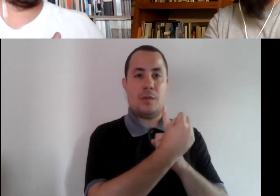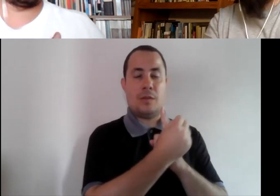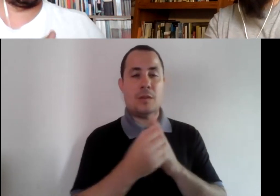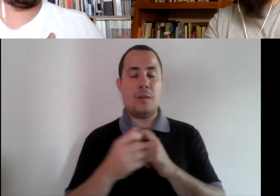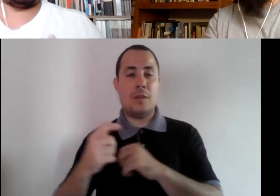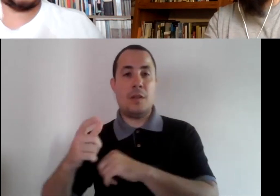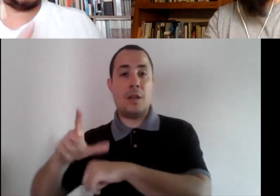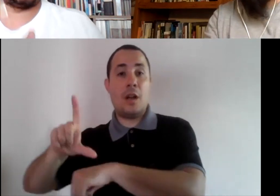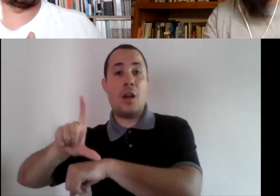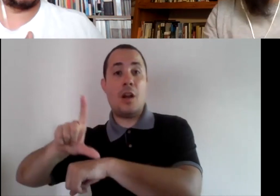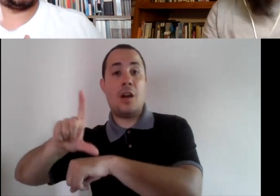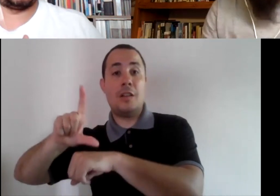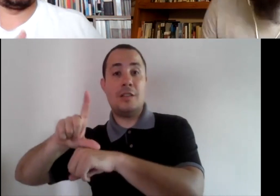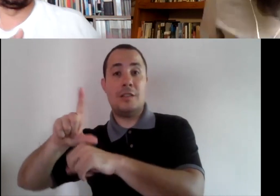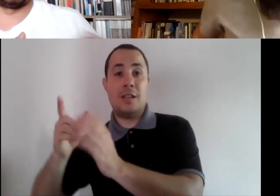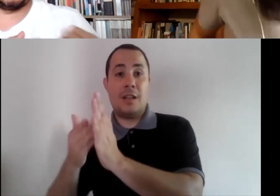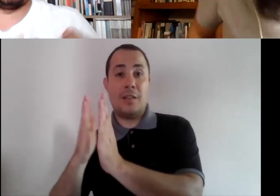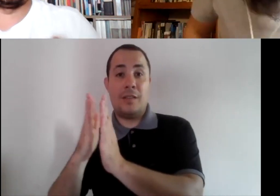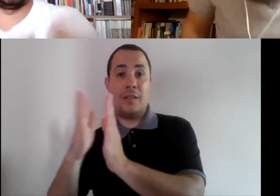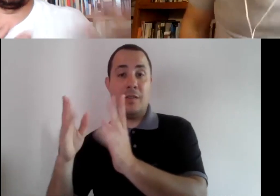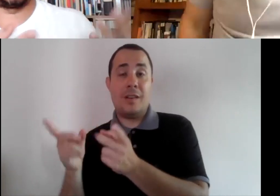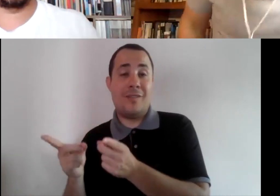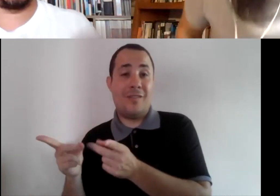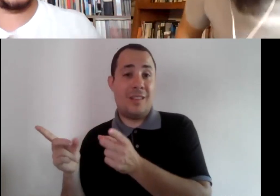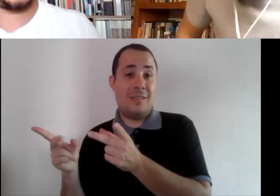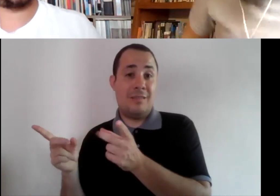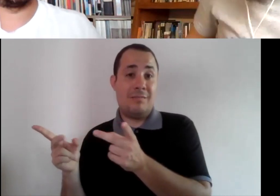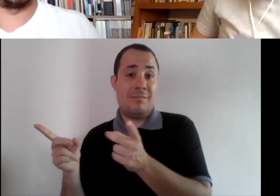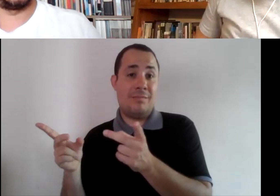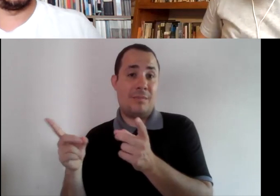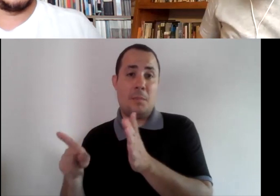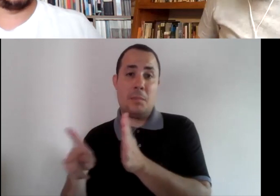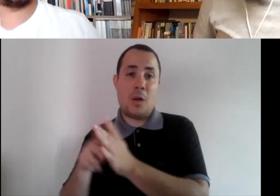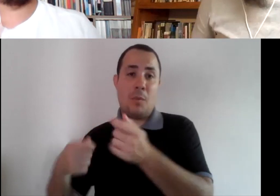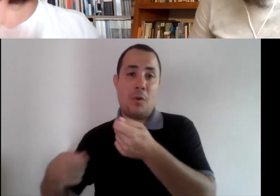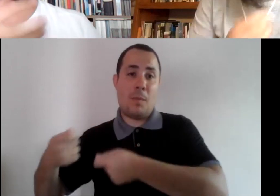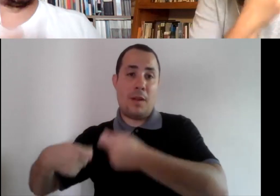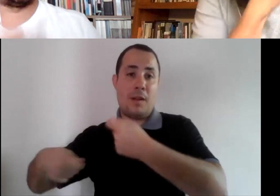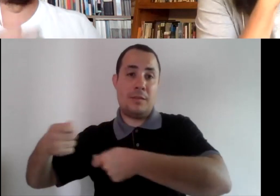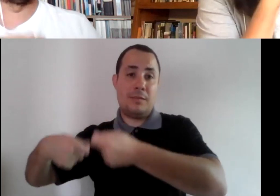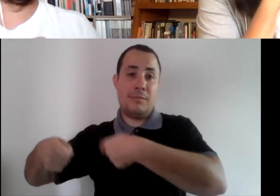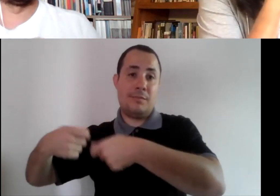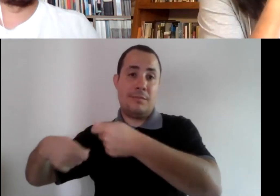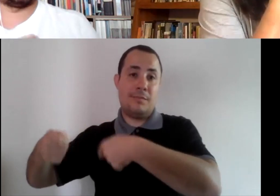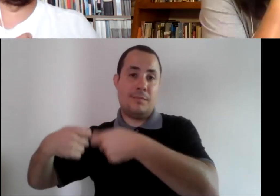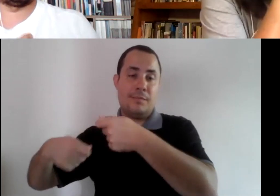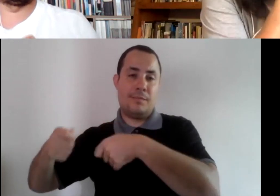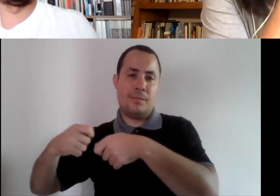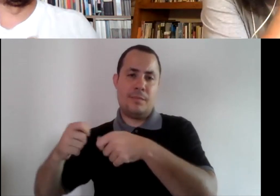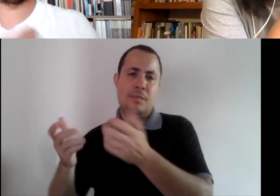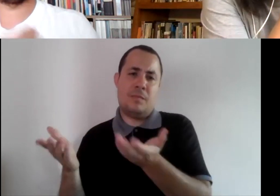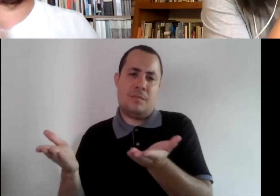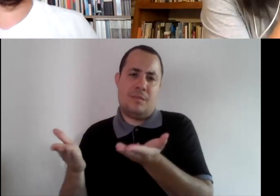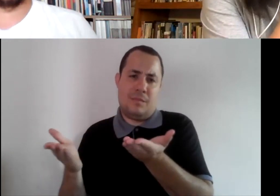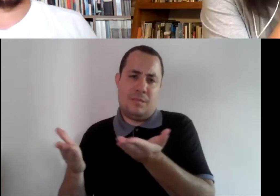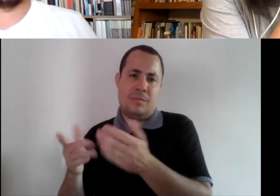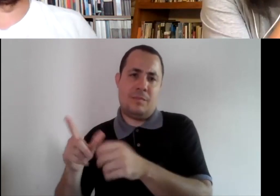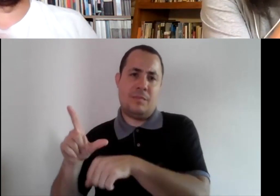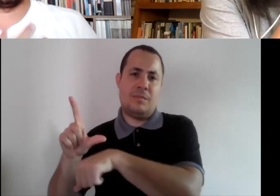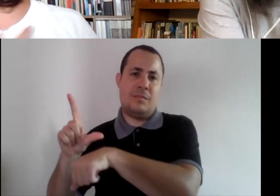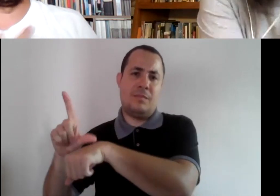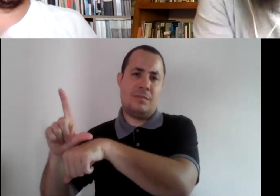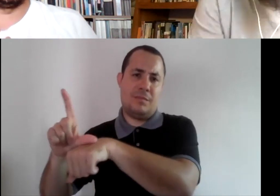de venda, né? Ela é um lugar, por definição, de comércio. Ainda que as livrarias hoje em dia tenham feito muita